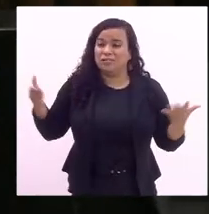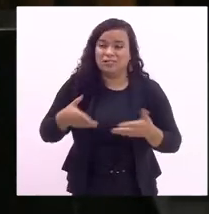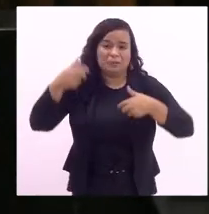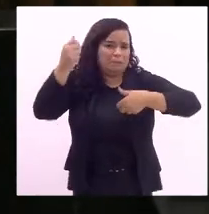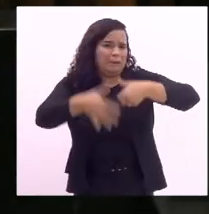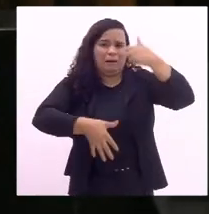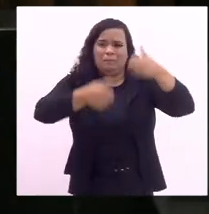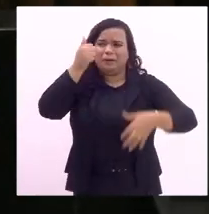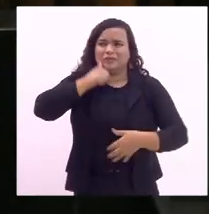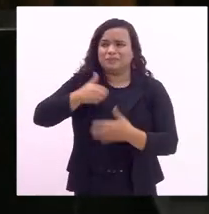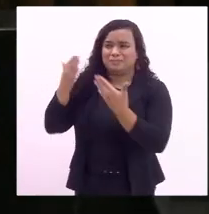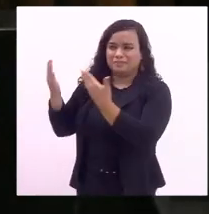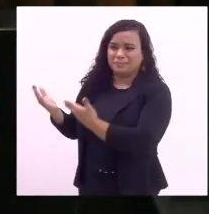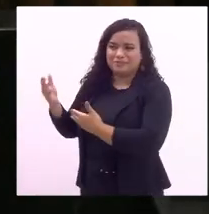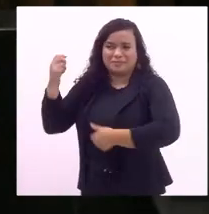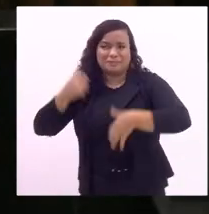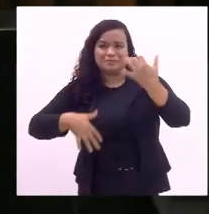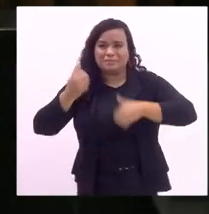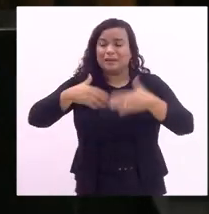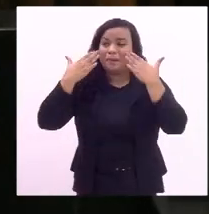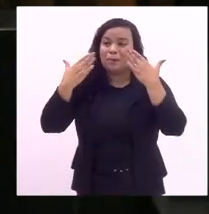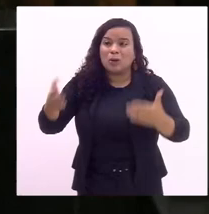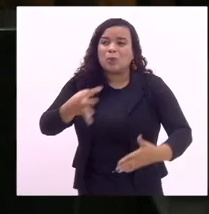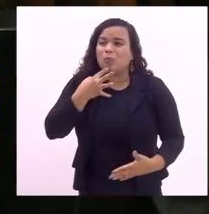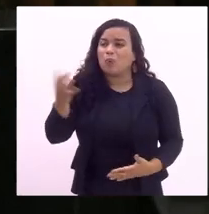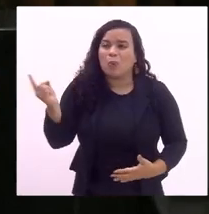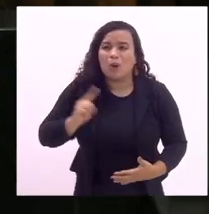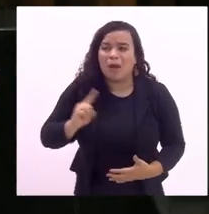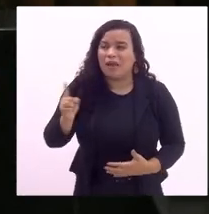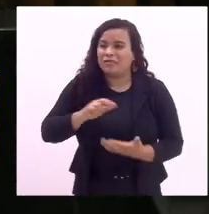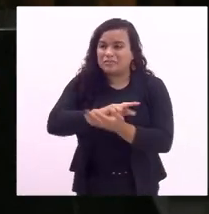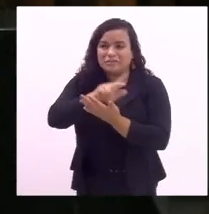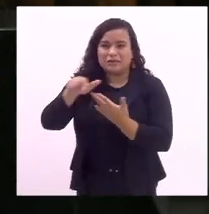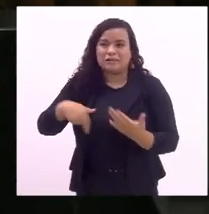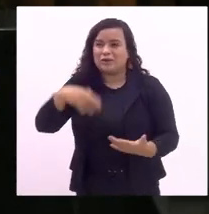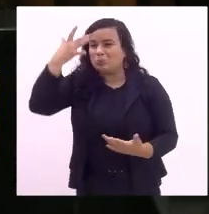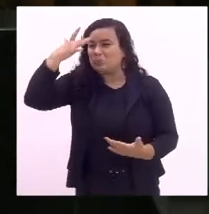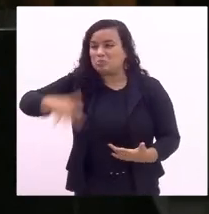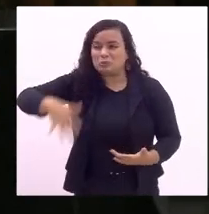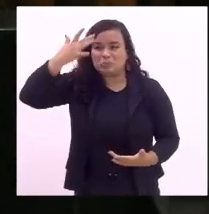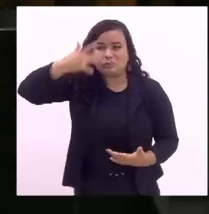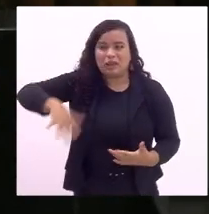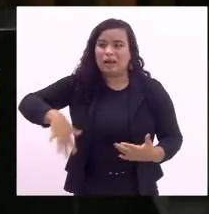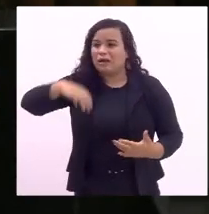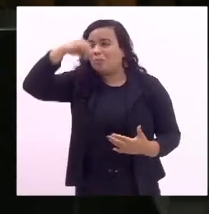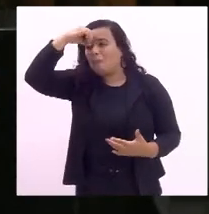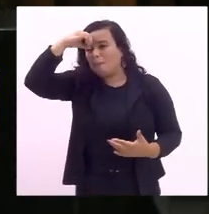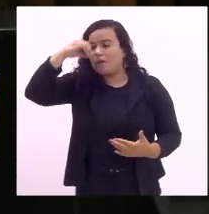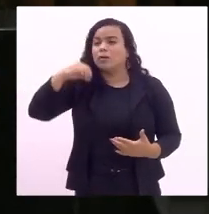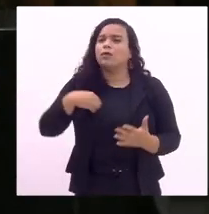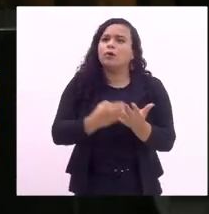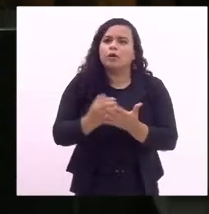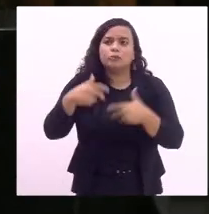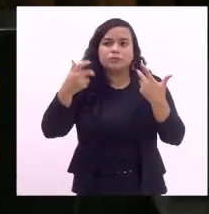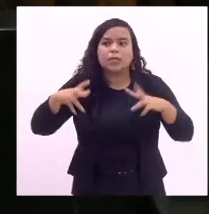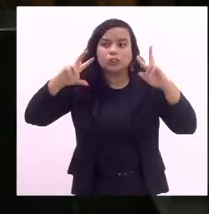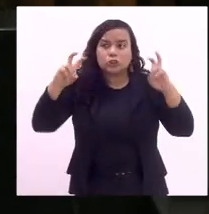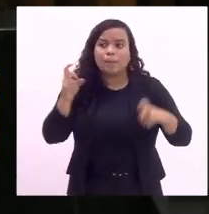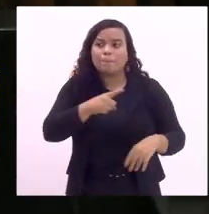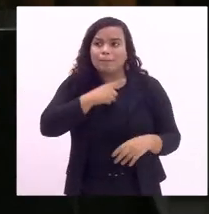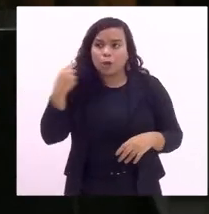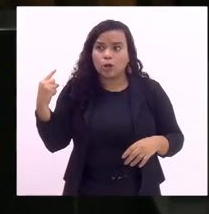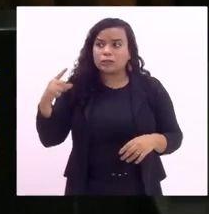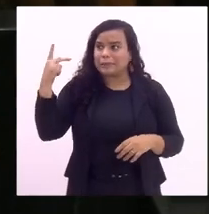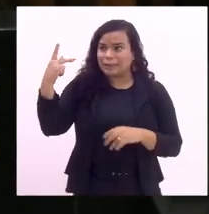Ela demonstra total desconhecimento no caso. Primeiro, para início de conversa, se a gente for falar em morte, o